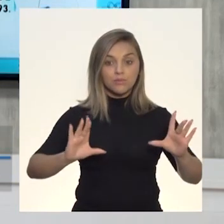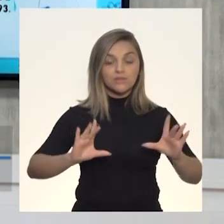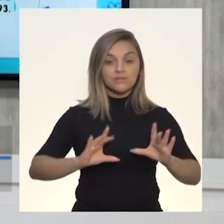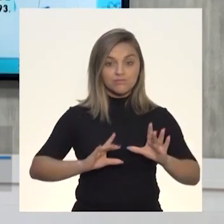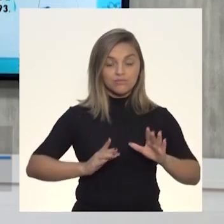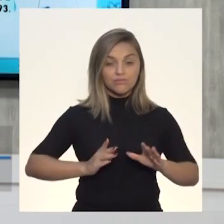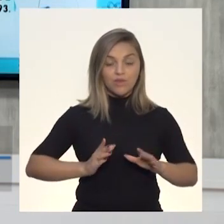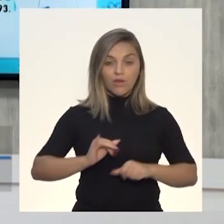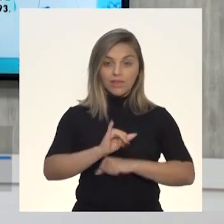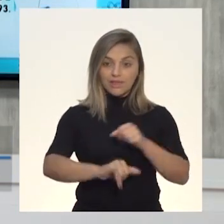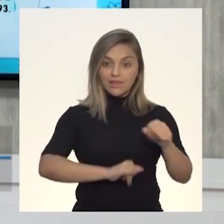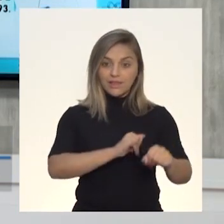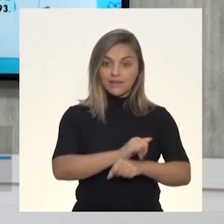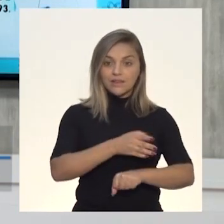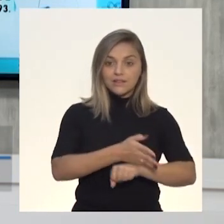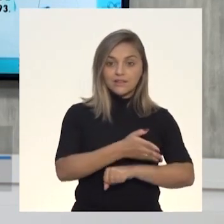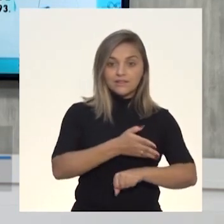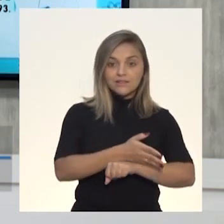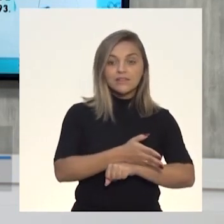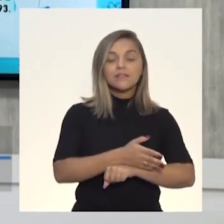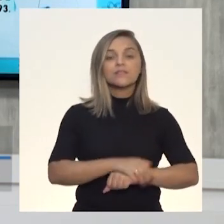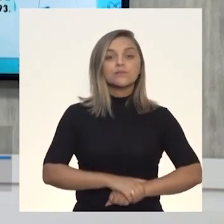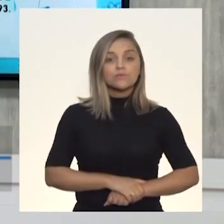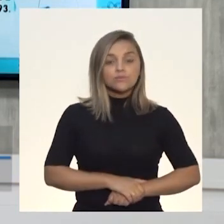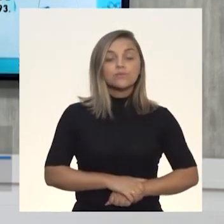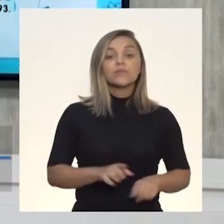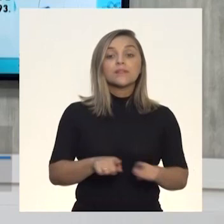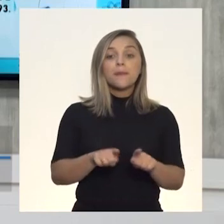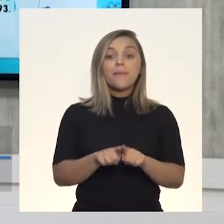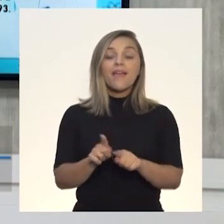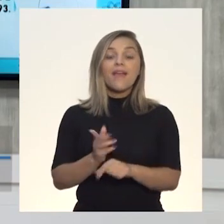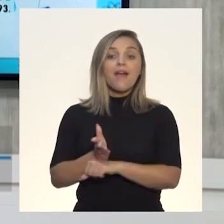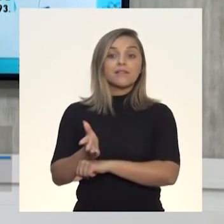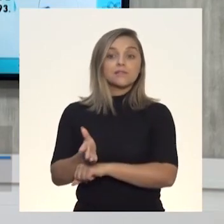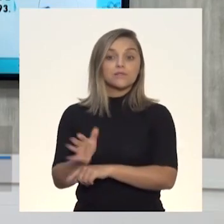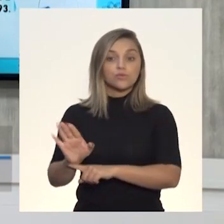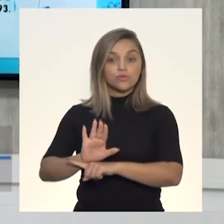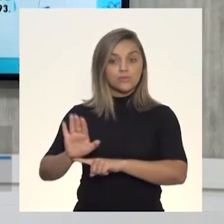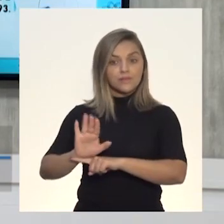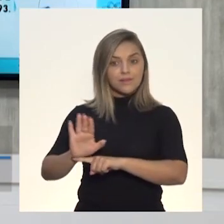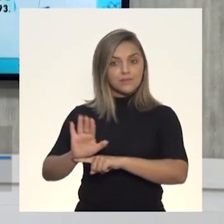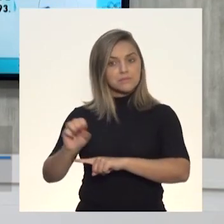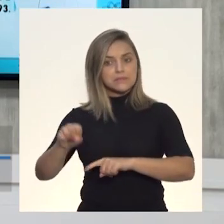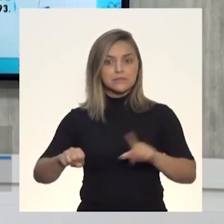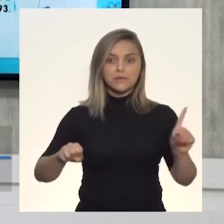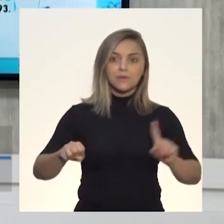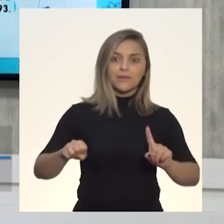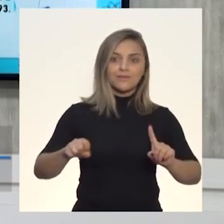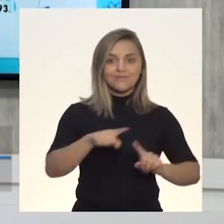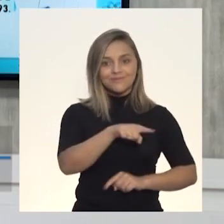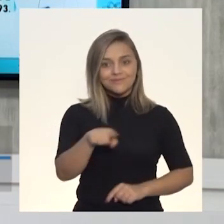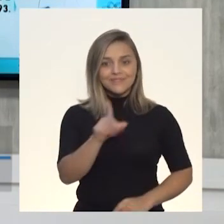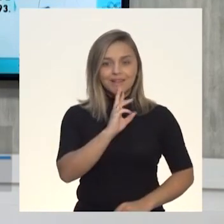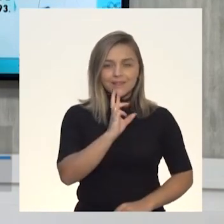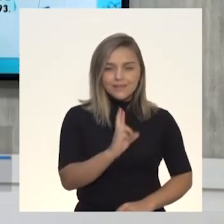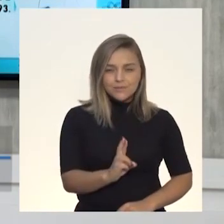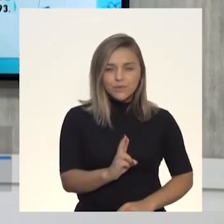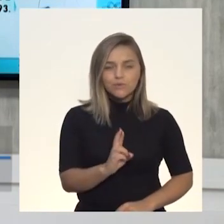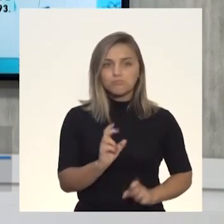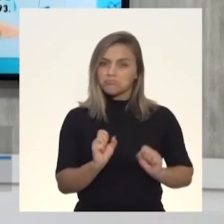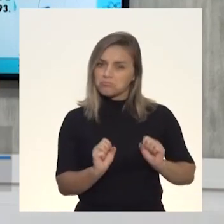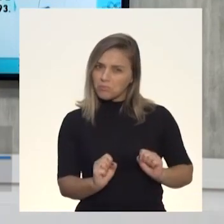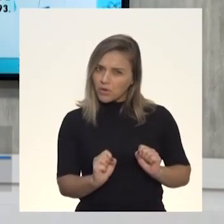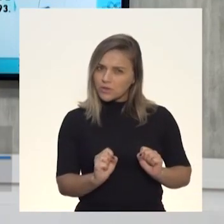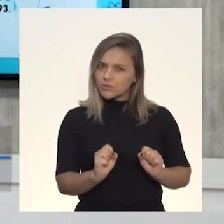internet, tanto quanto a gente fala sobre a democratização do acesso ao cinema? Sim ou não? Responde aí. Isso não poderia vir ser um tema de